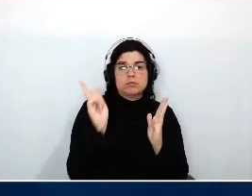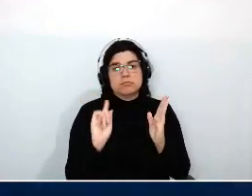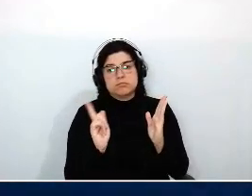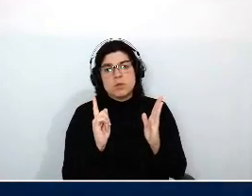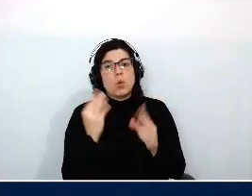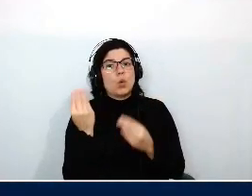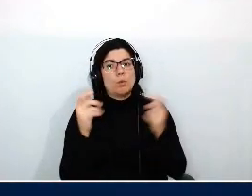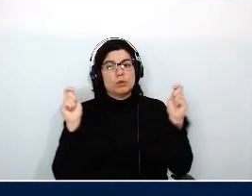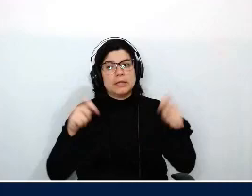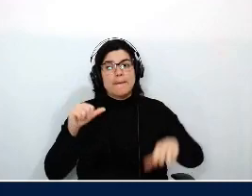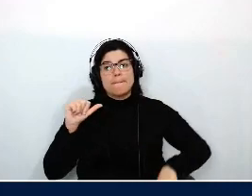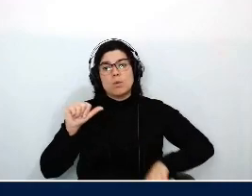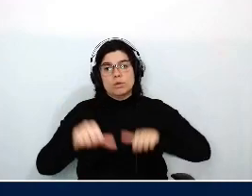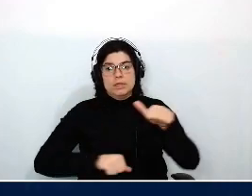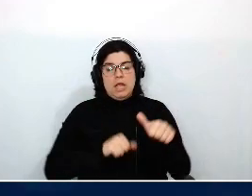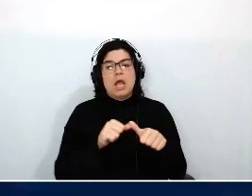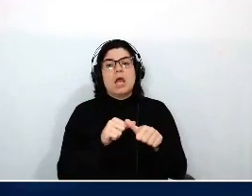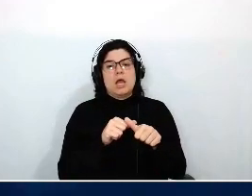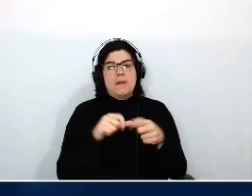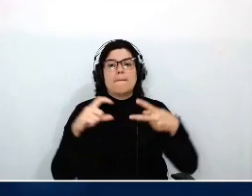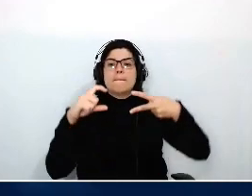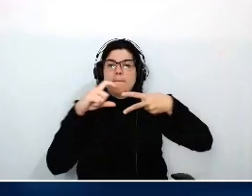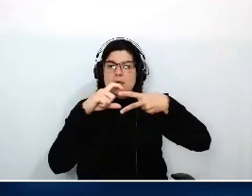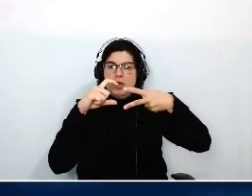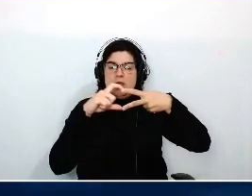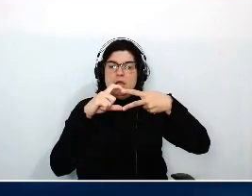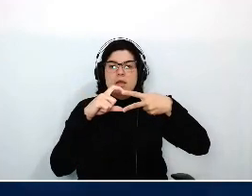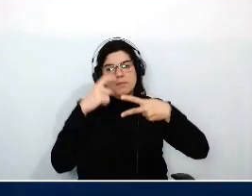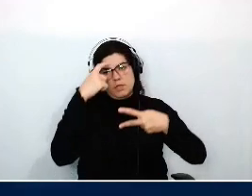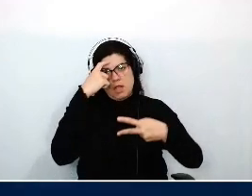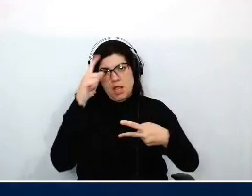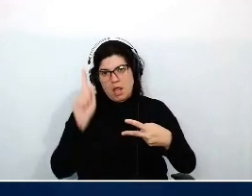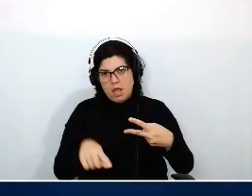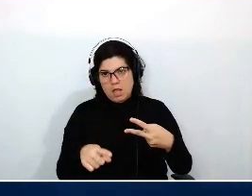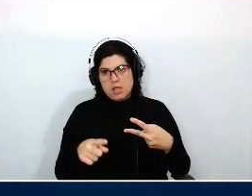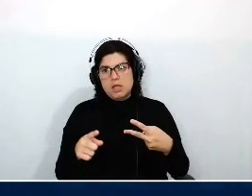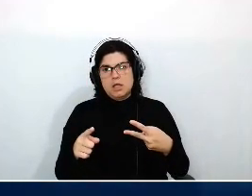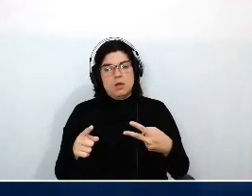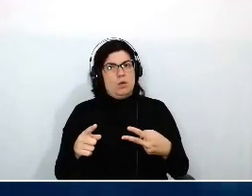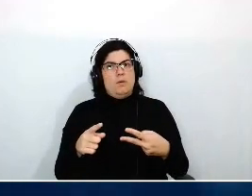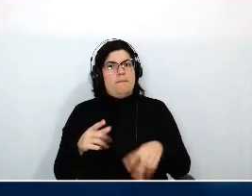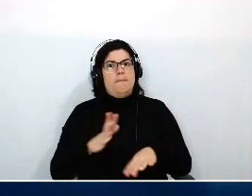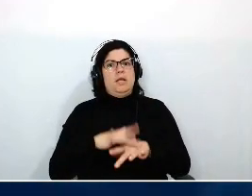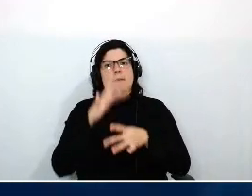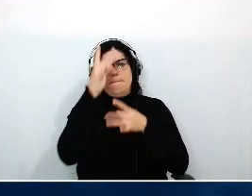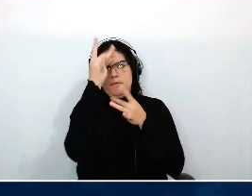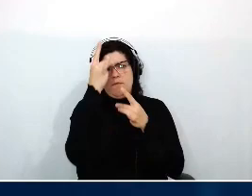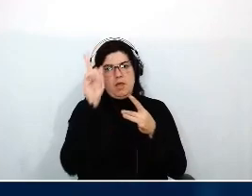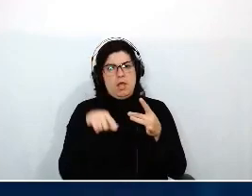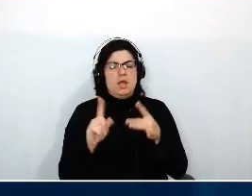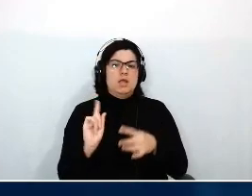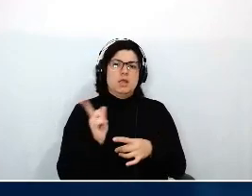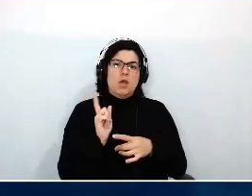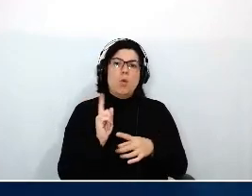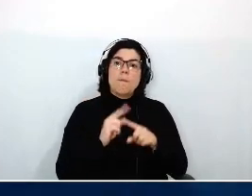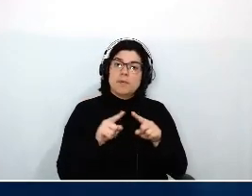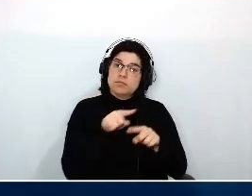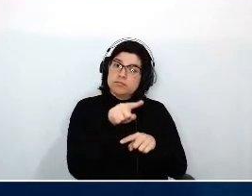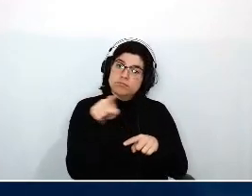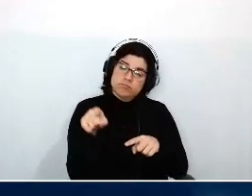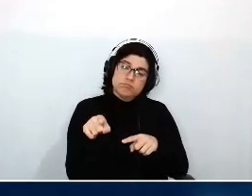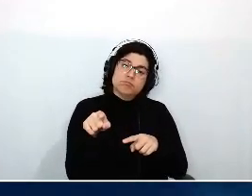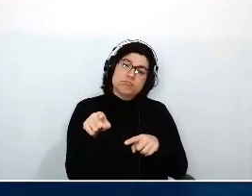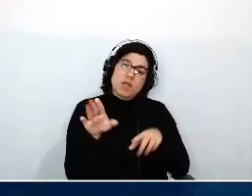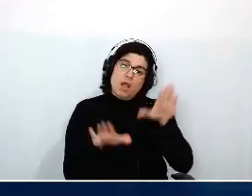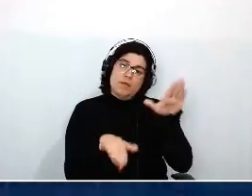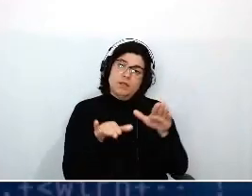PHP. Então, por enquanto, a ideia não é ser a coisa mais performática, né? Mas se você, de repente, fazer um